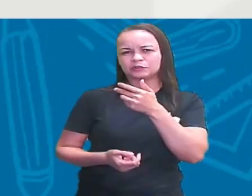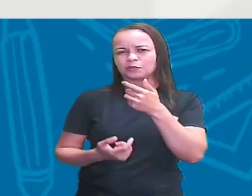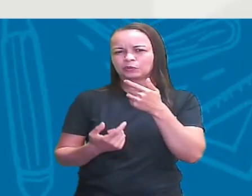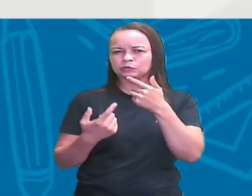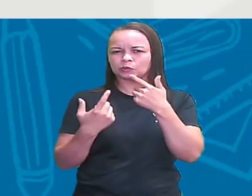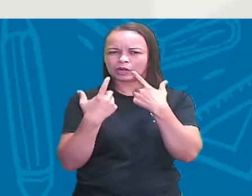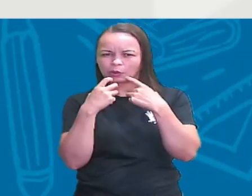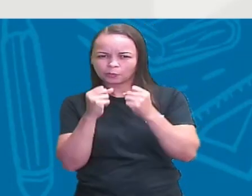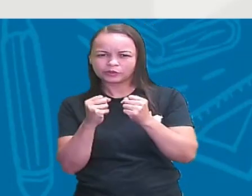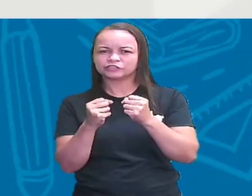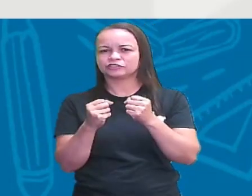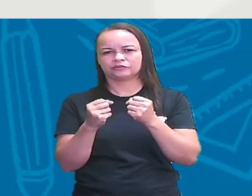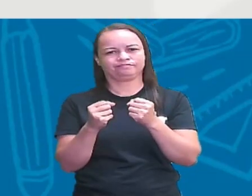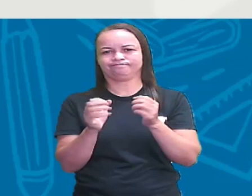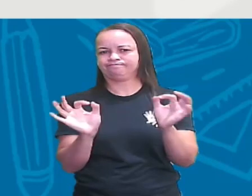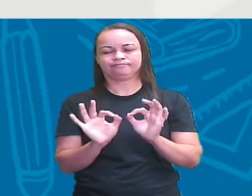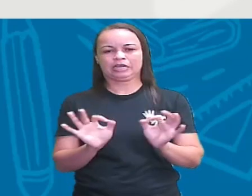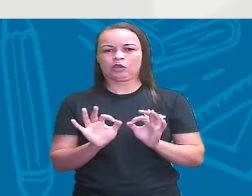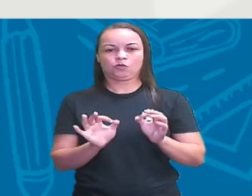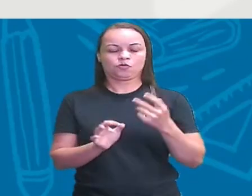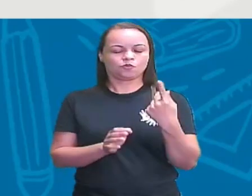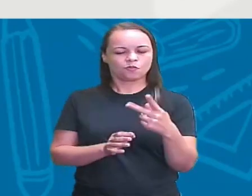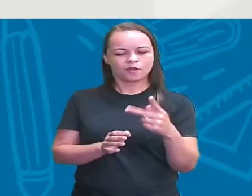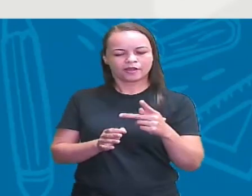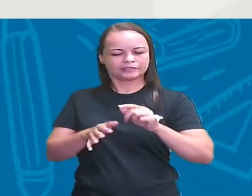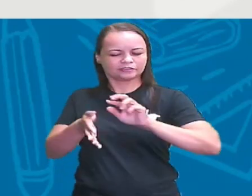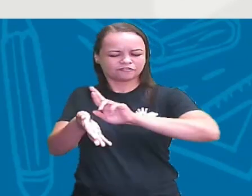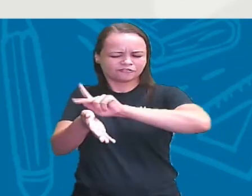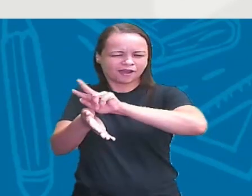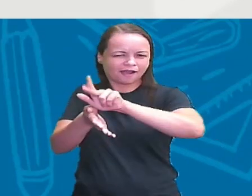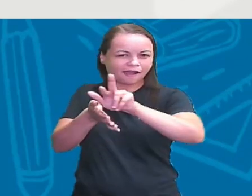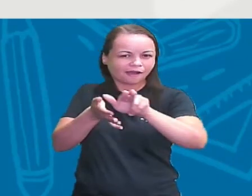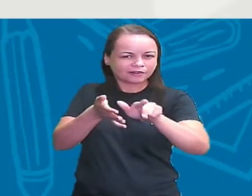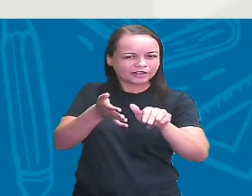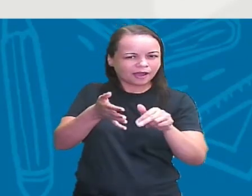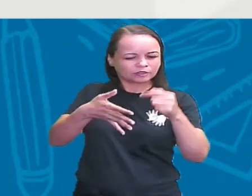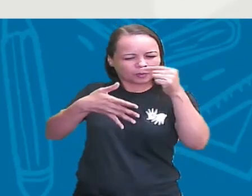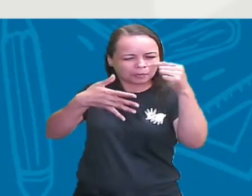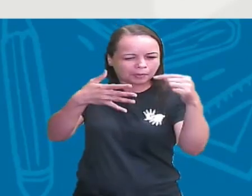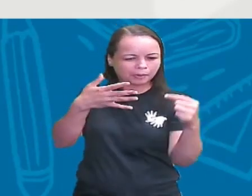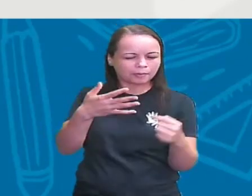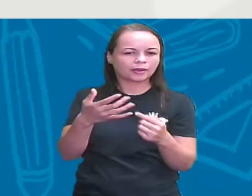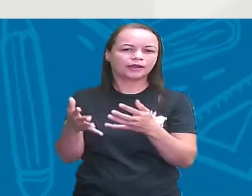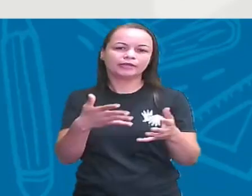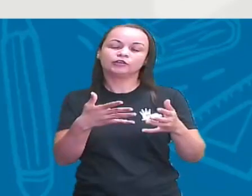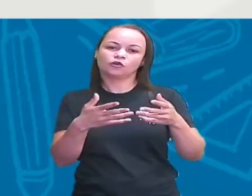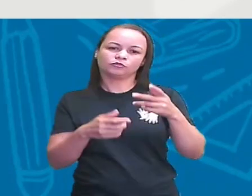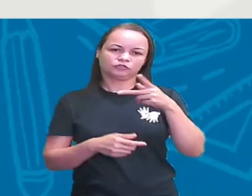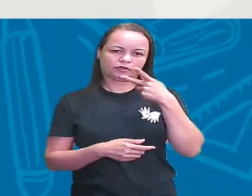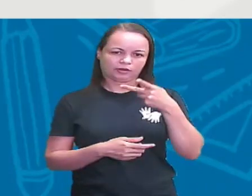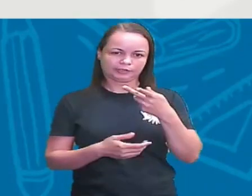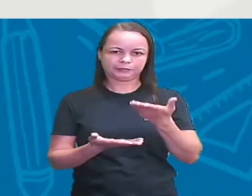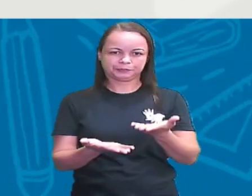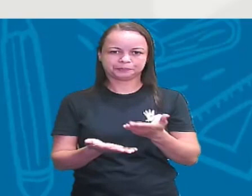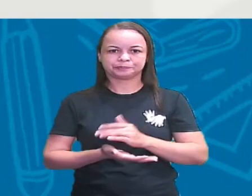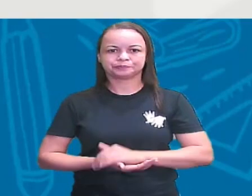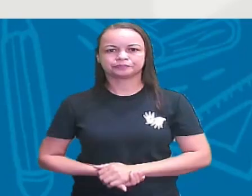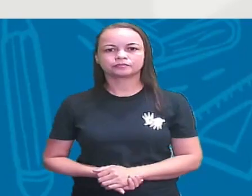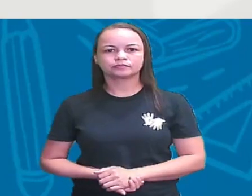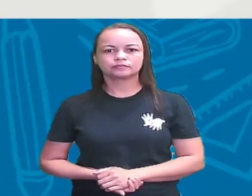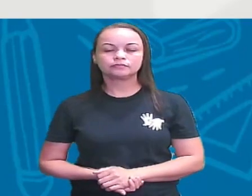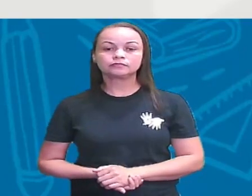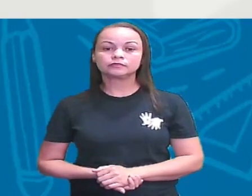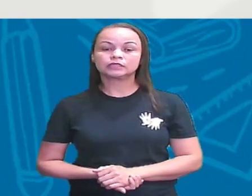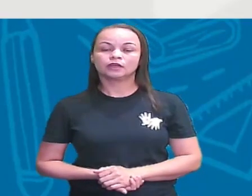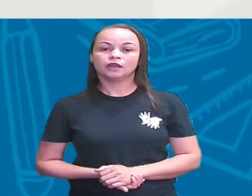falando, não é? Com essas maneiras, né? Com esses falares, como já havia dito.